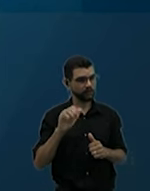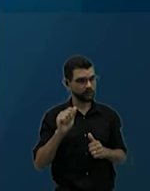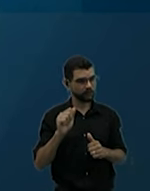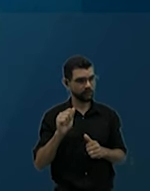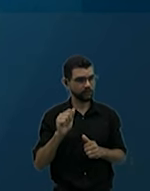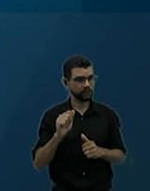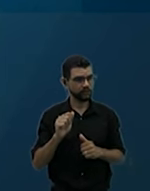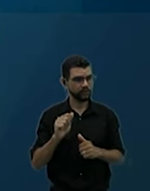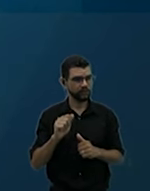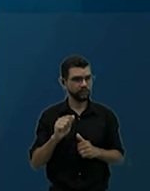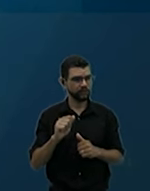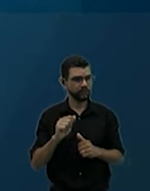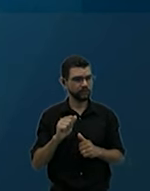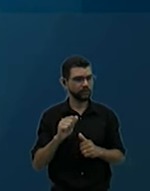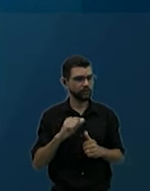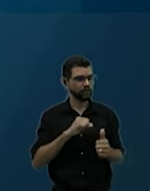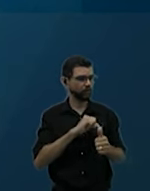excelências.